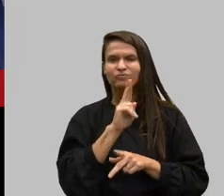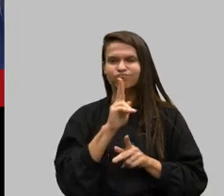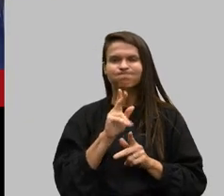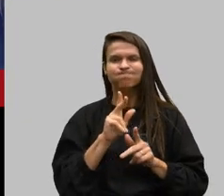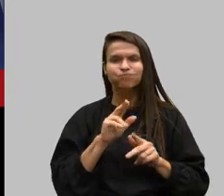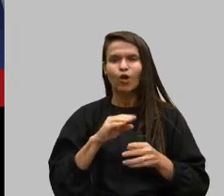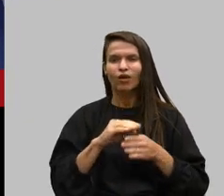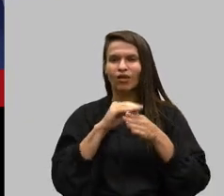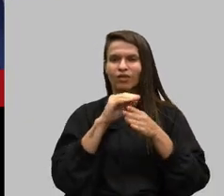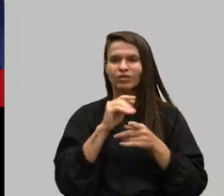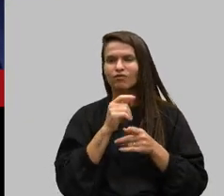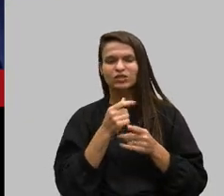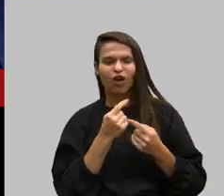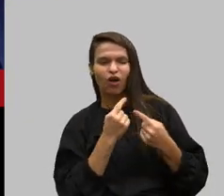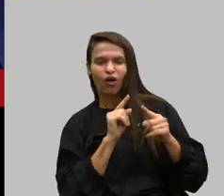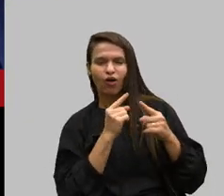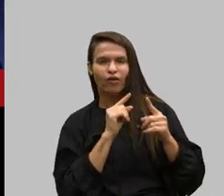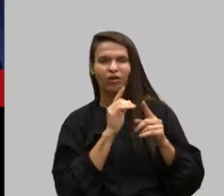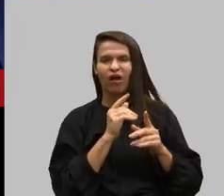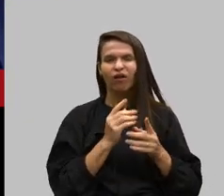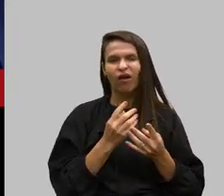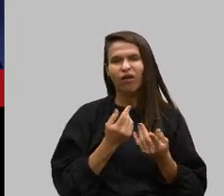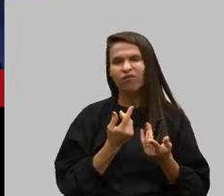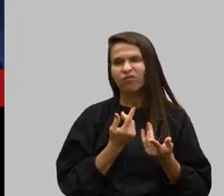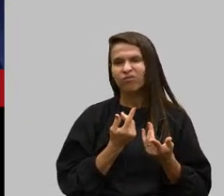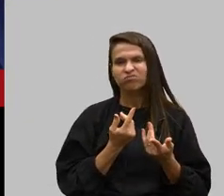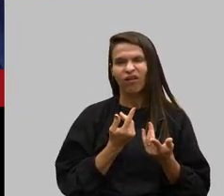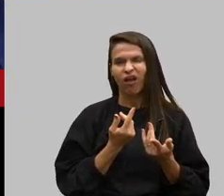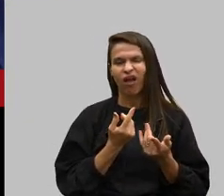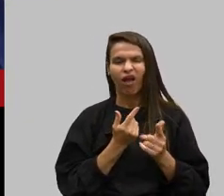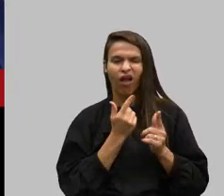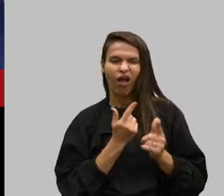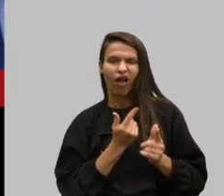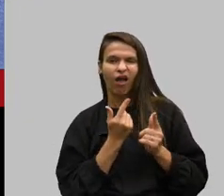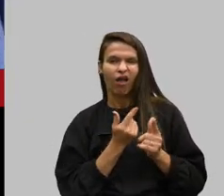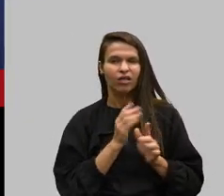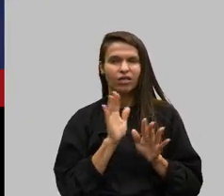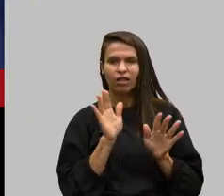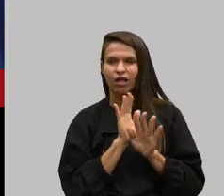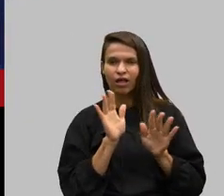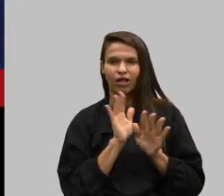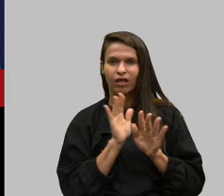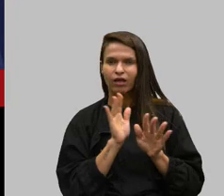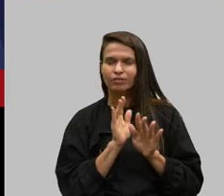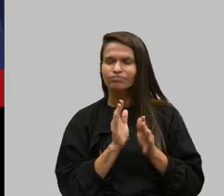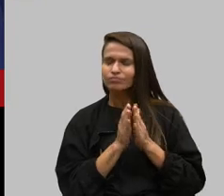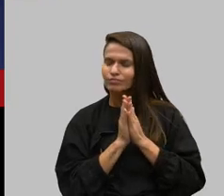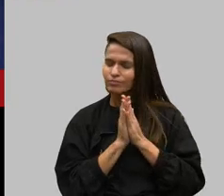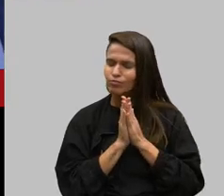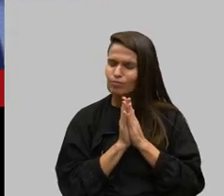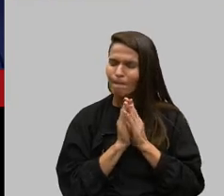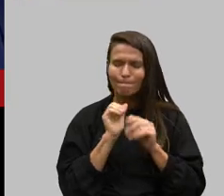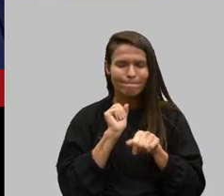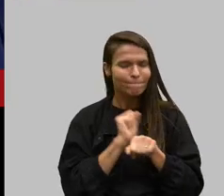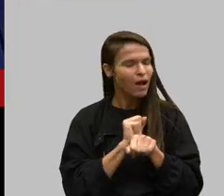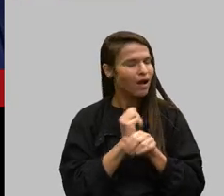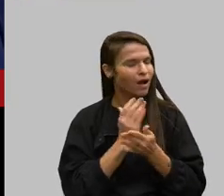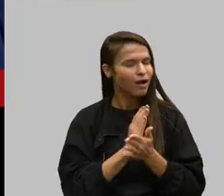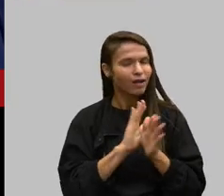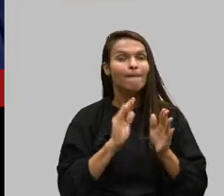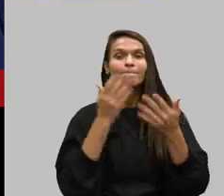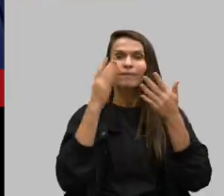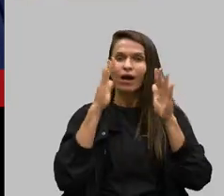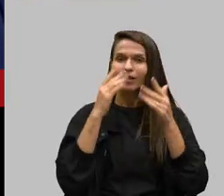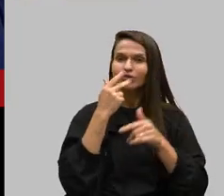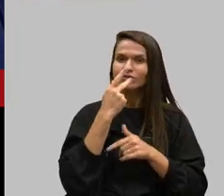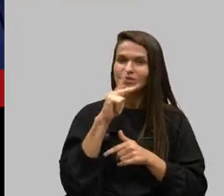não critica e não vem com ironia ironia não pelo amor de Deus ironia não parabén pelo